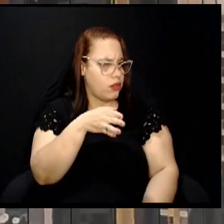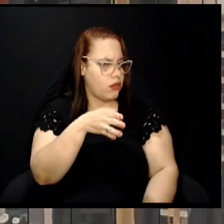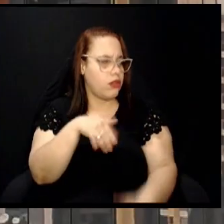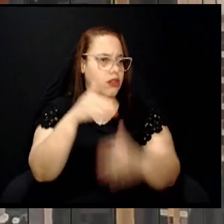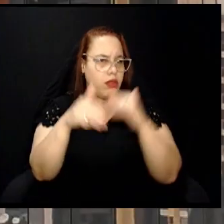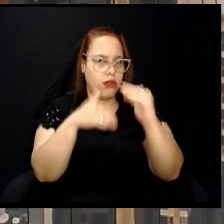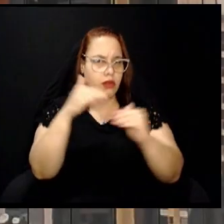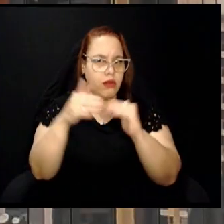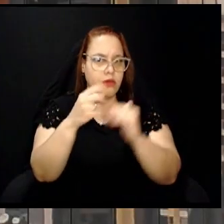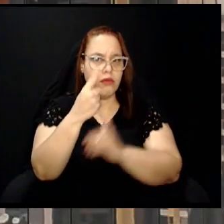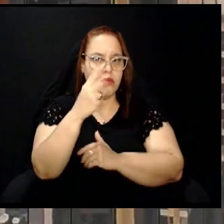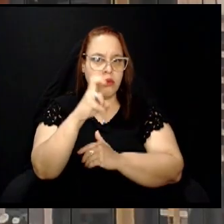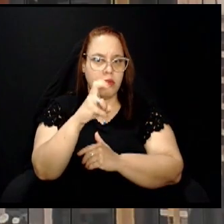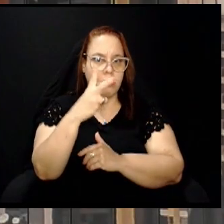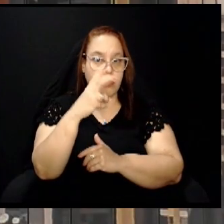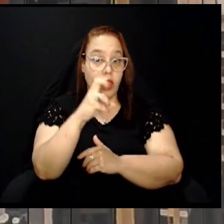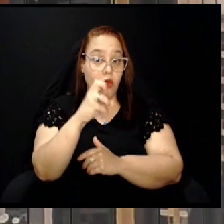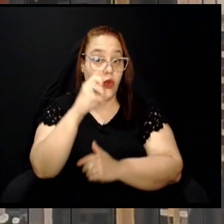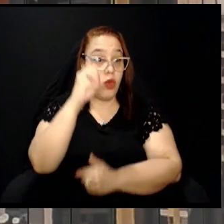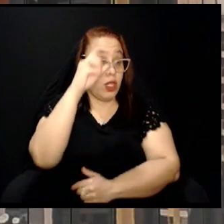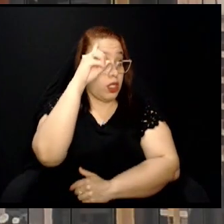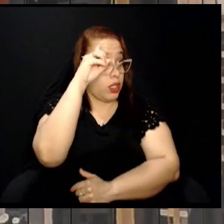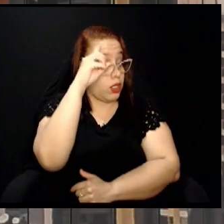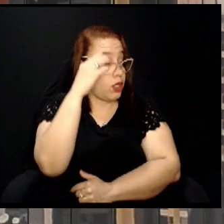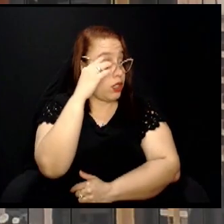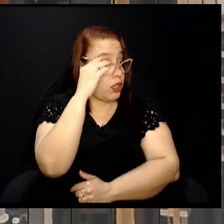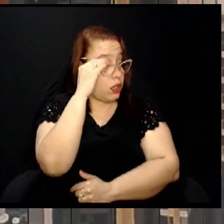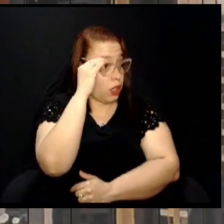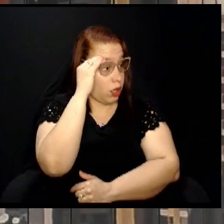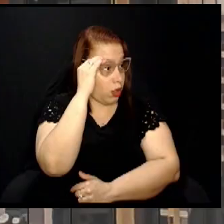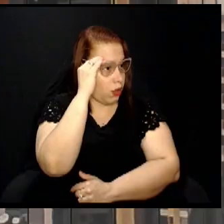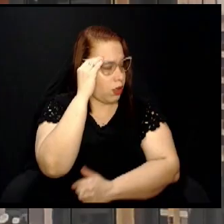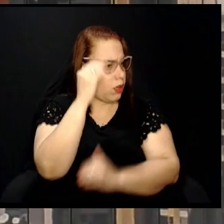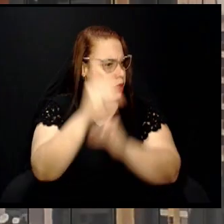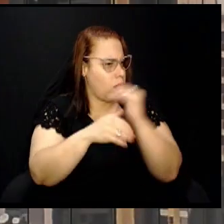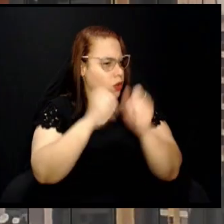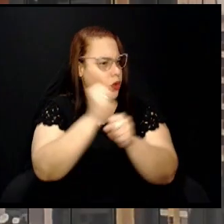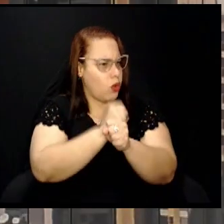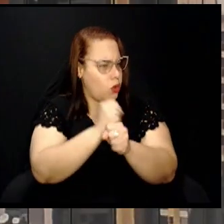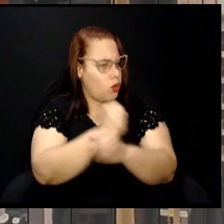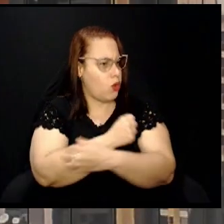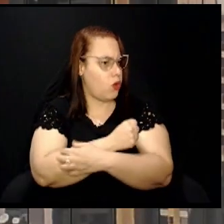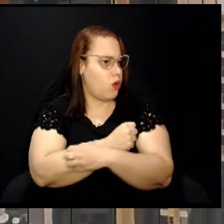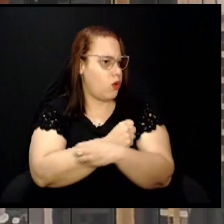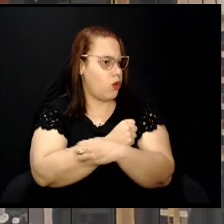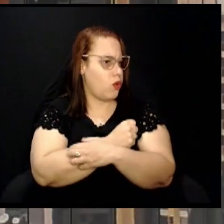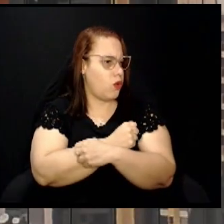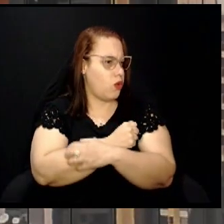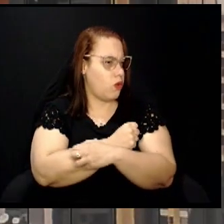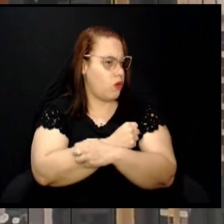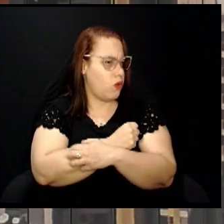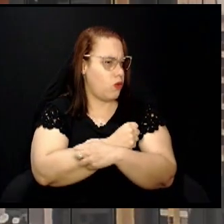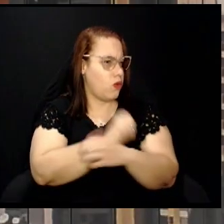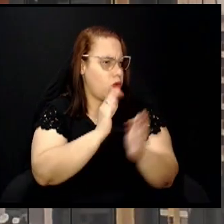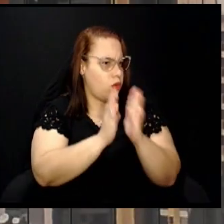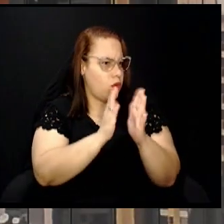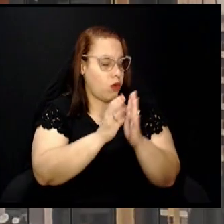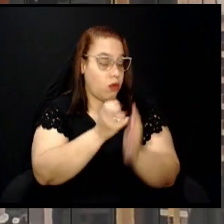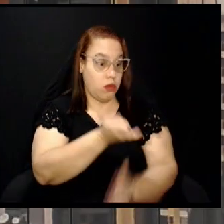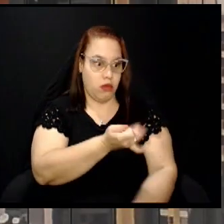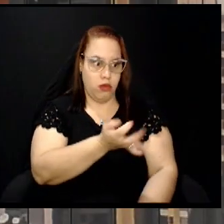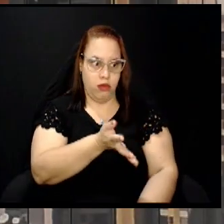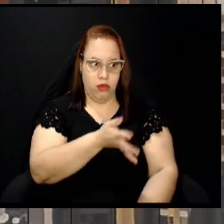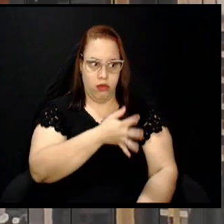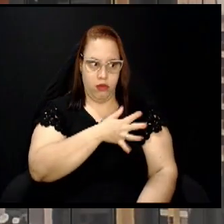né? Ao longo de 15, 20 dias, né? Esse número ao longo do ano já existe uma estimativa, mas eu acho que foi uma